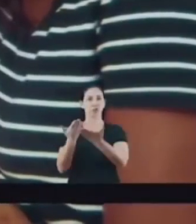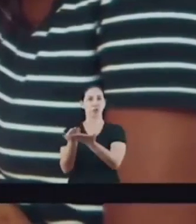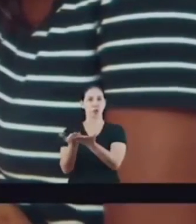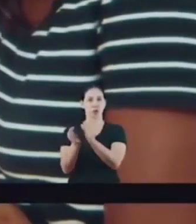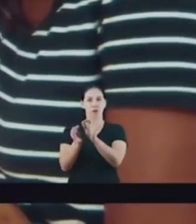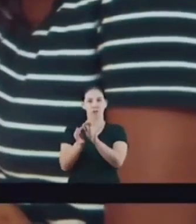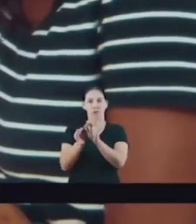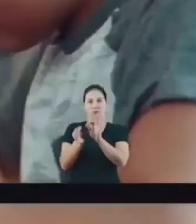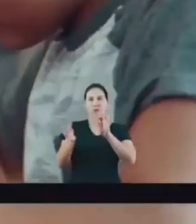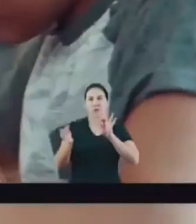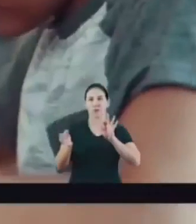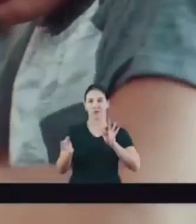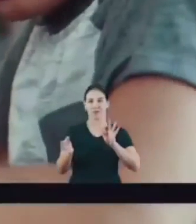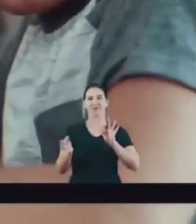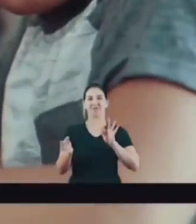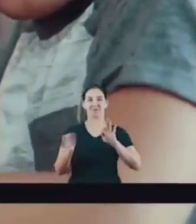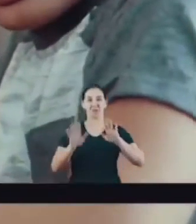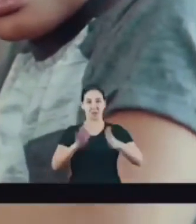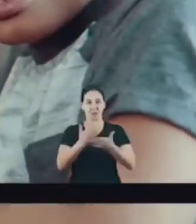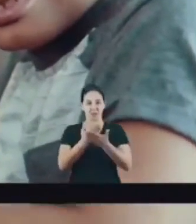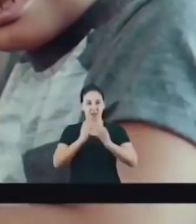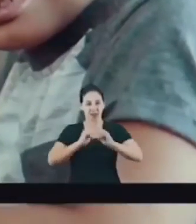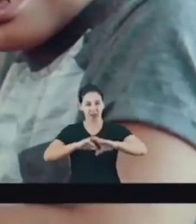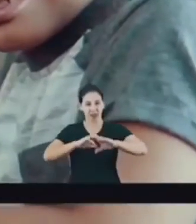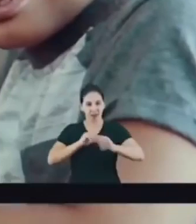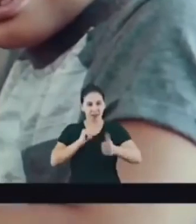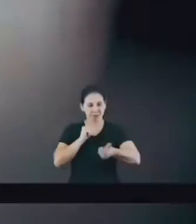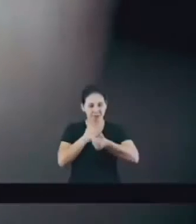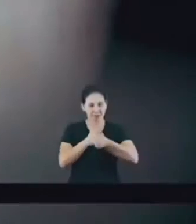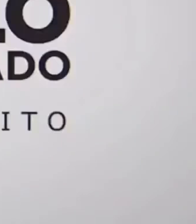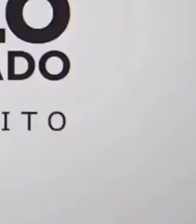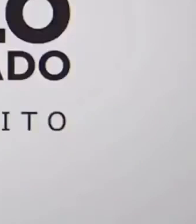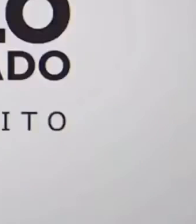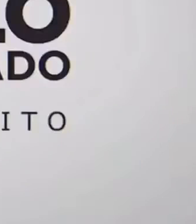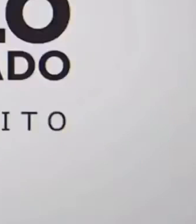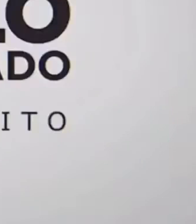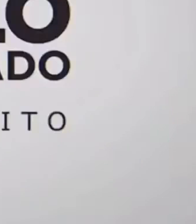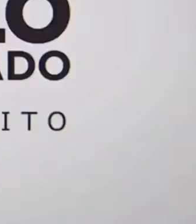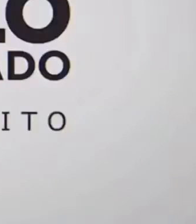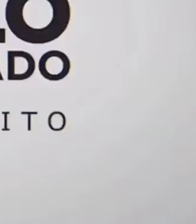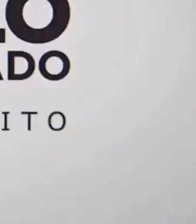A escola pode estar distante, mas as aulas não. Por isso,